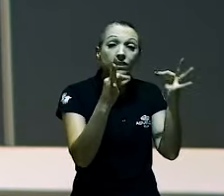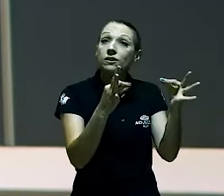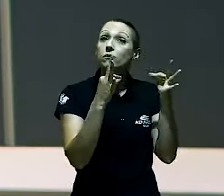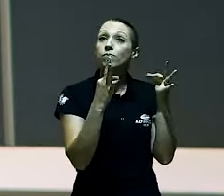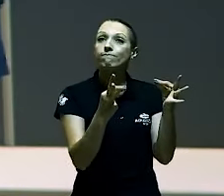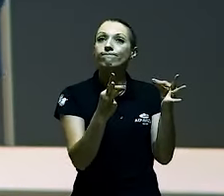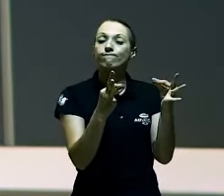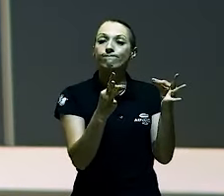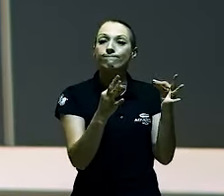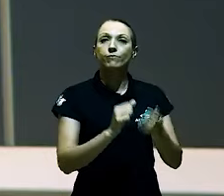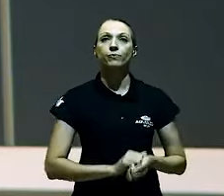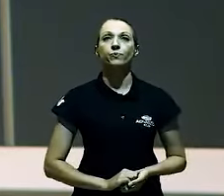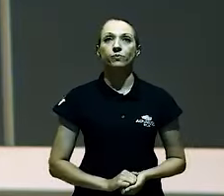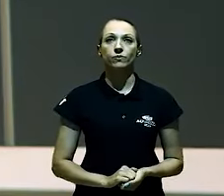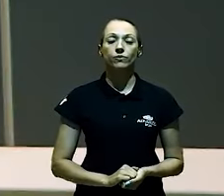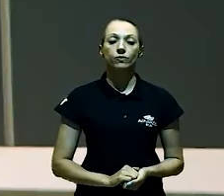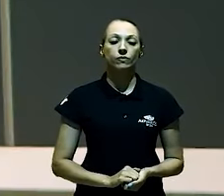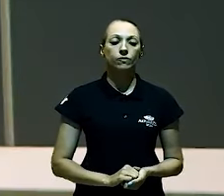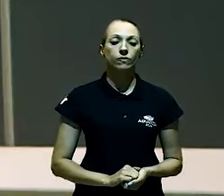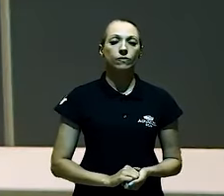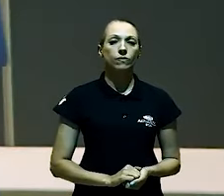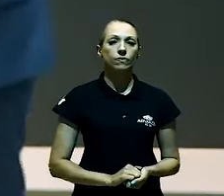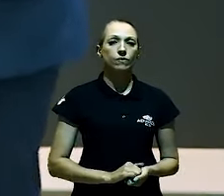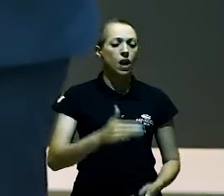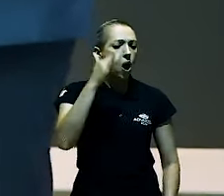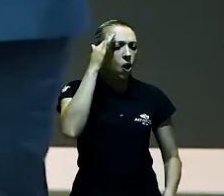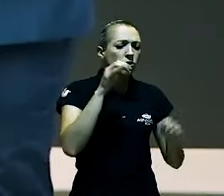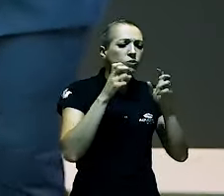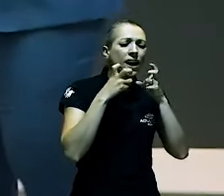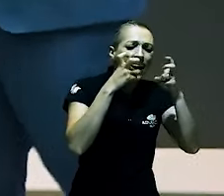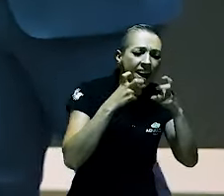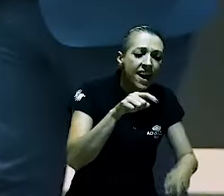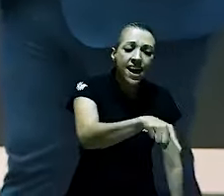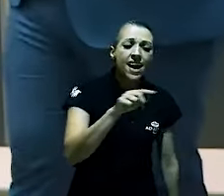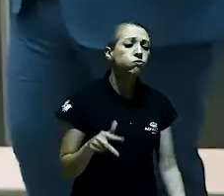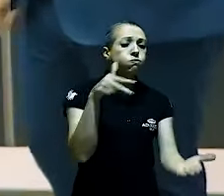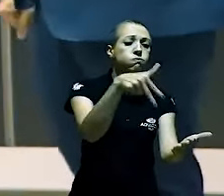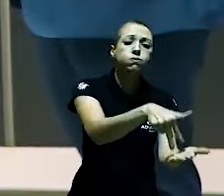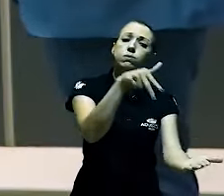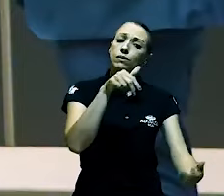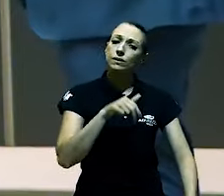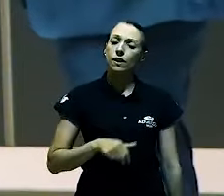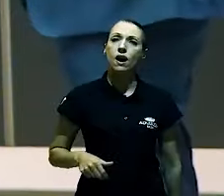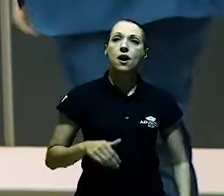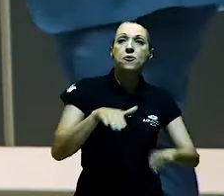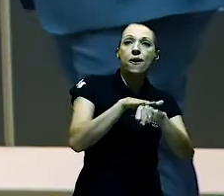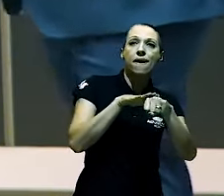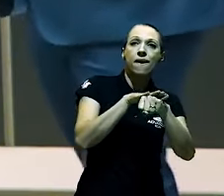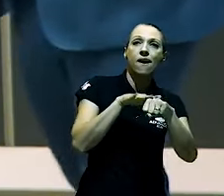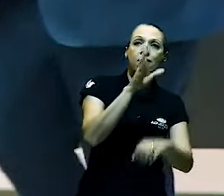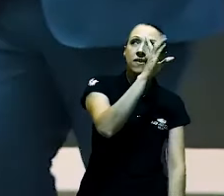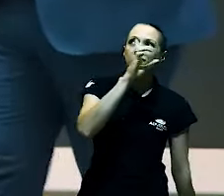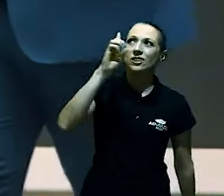Versículo 6. O capitão dá um grito dizendo para Jonas: levante-se e invoque o seu Deus. No